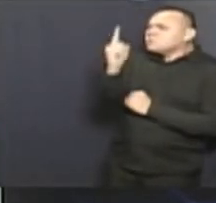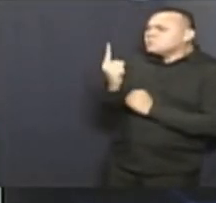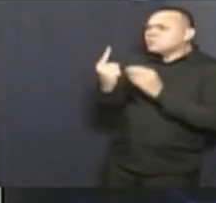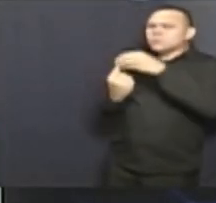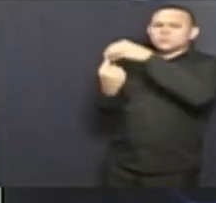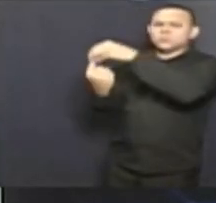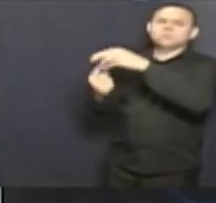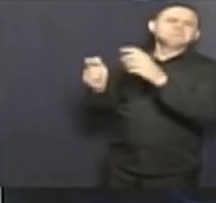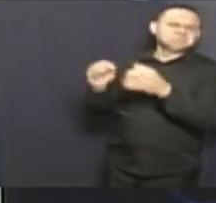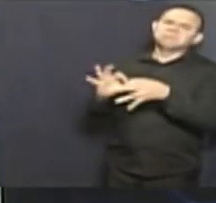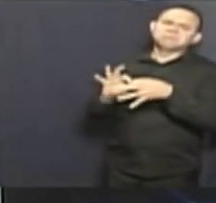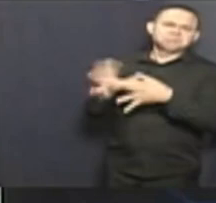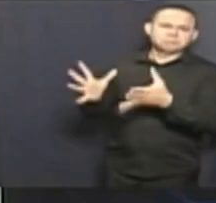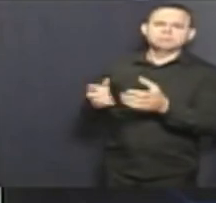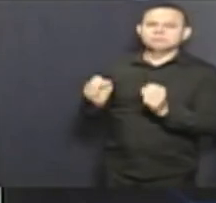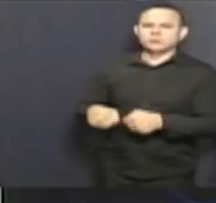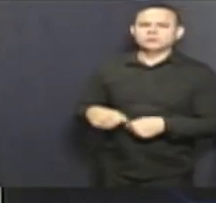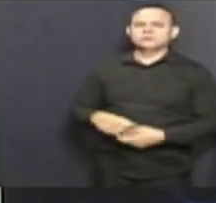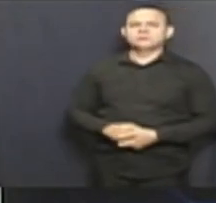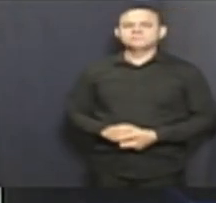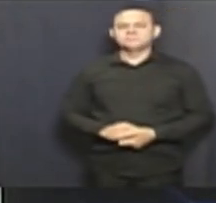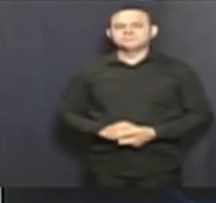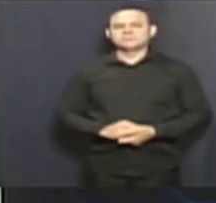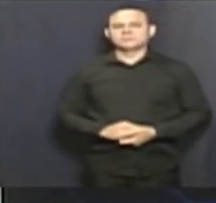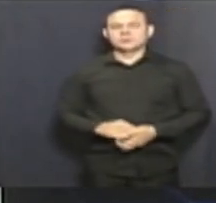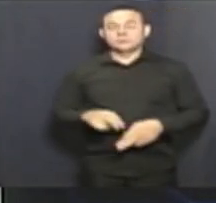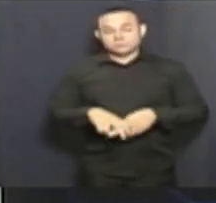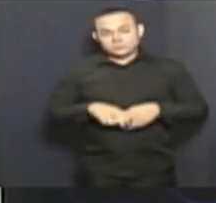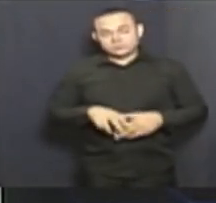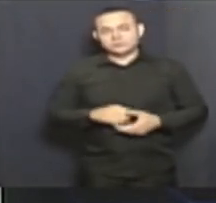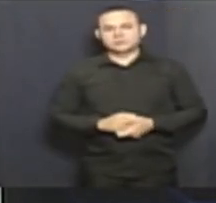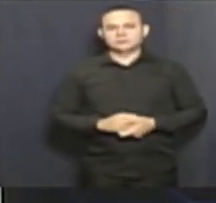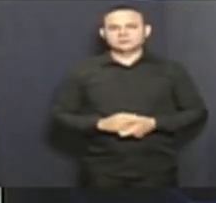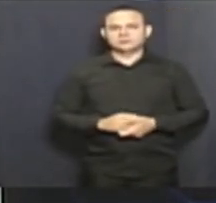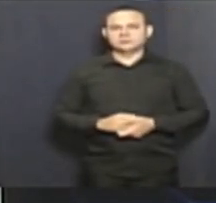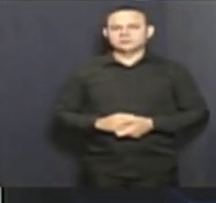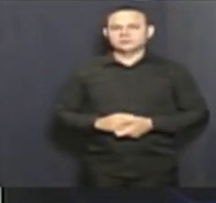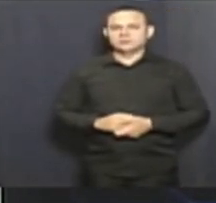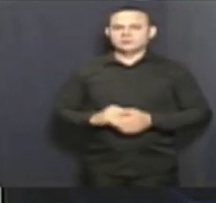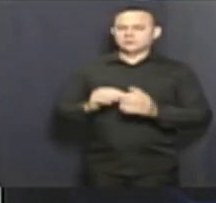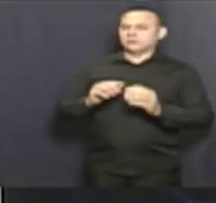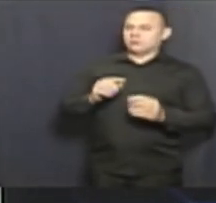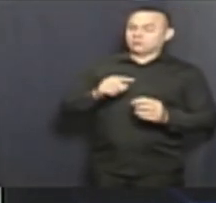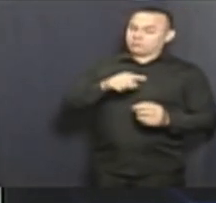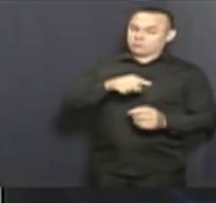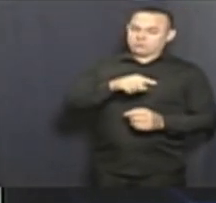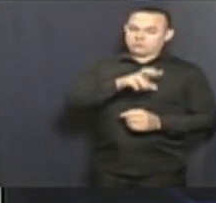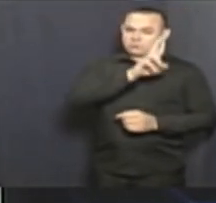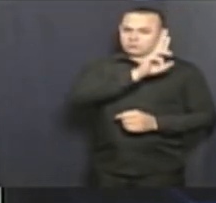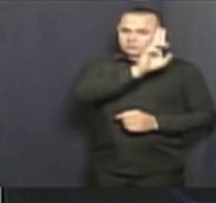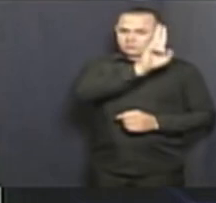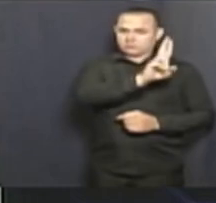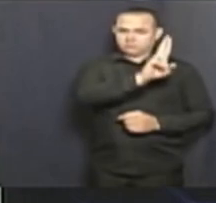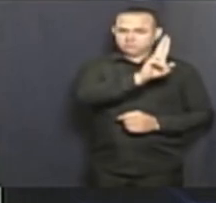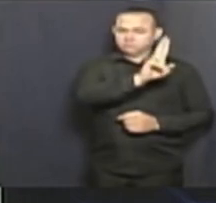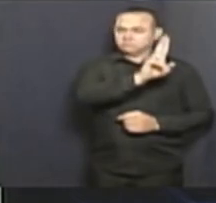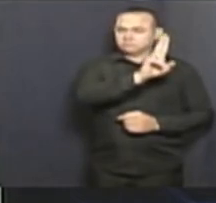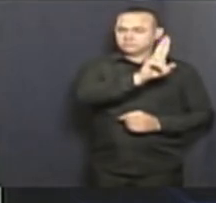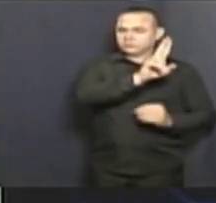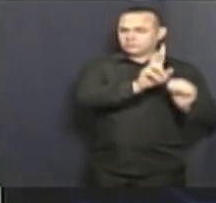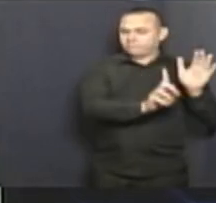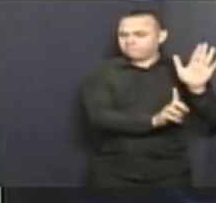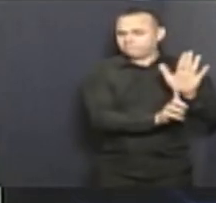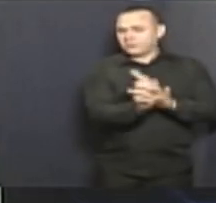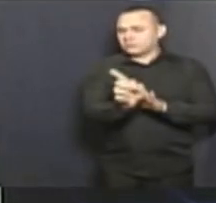outro candidato está liberado então seguindo esta ordem o candidato vai escolher a pergunta e o